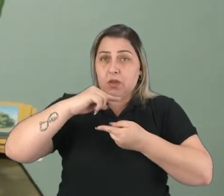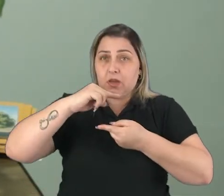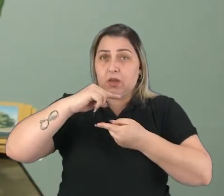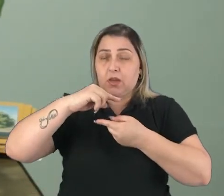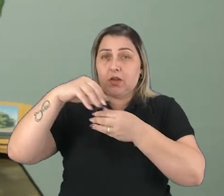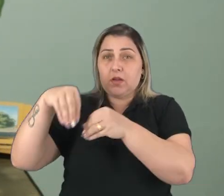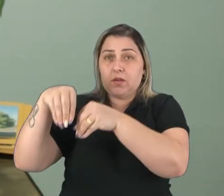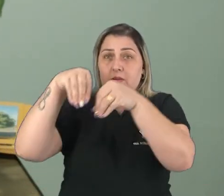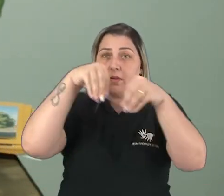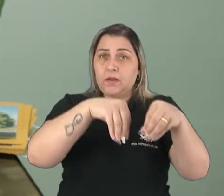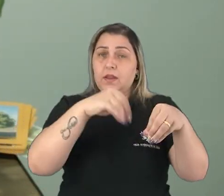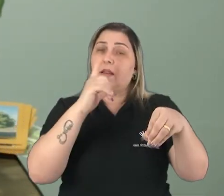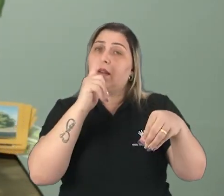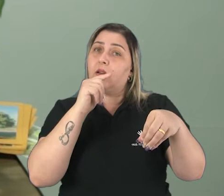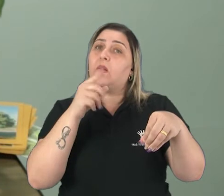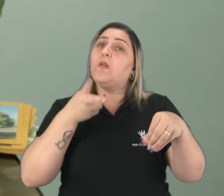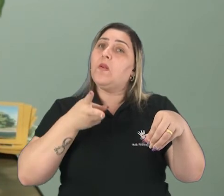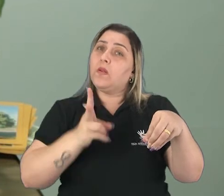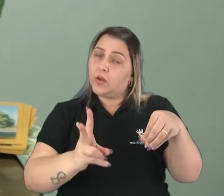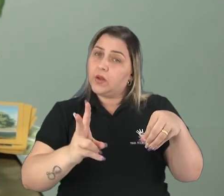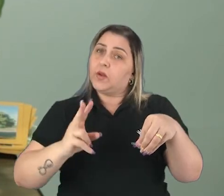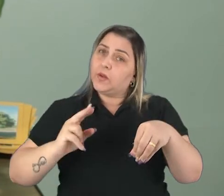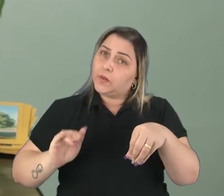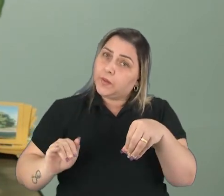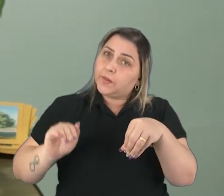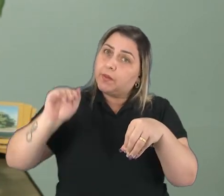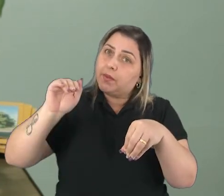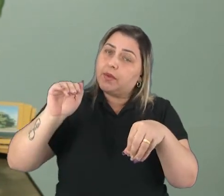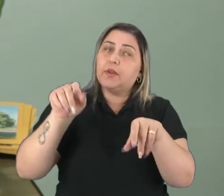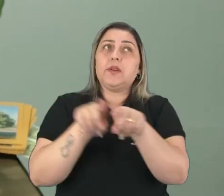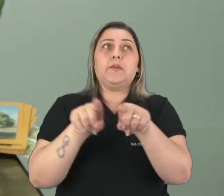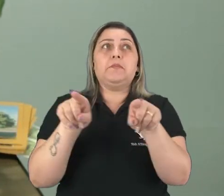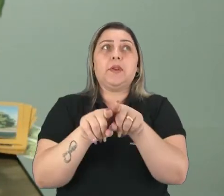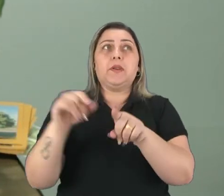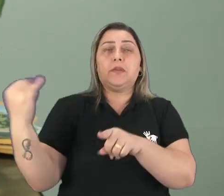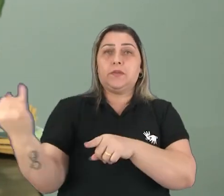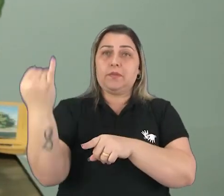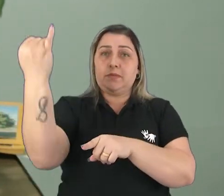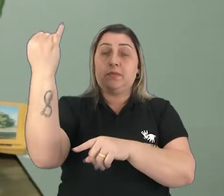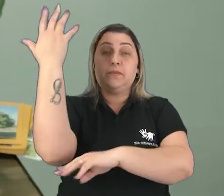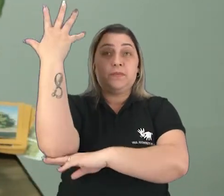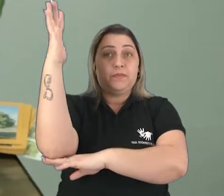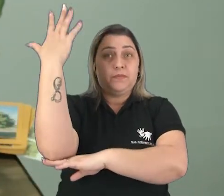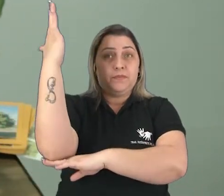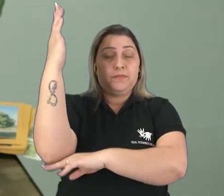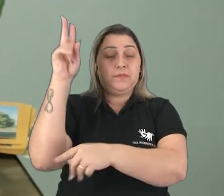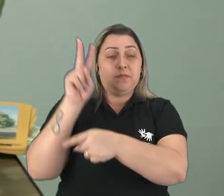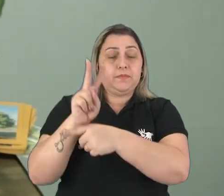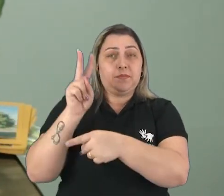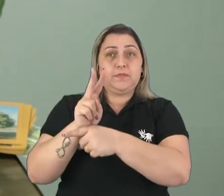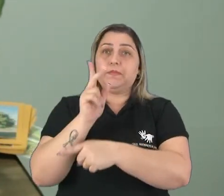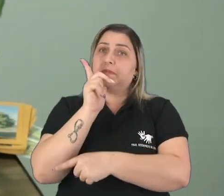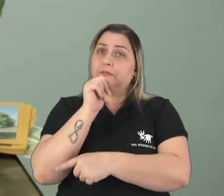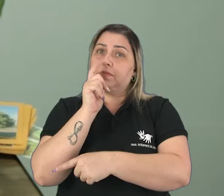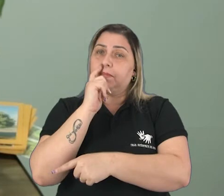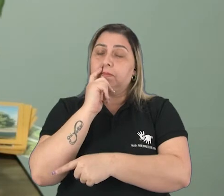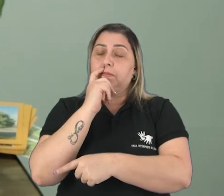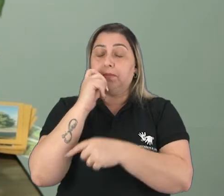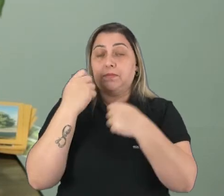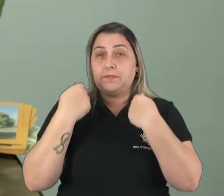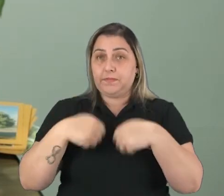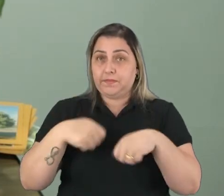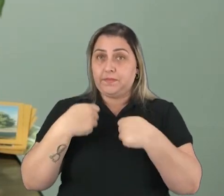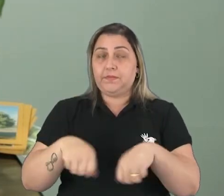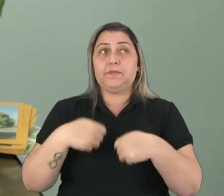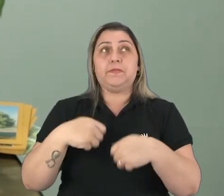dela e colocar na água, ela vai continuar se desenvolvendo. Uma coisa importante, as plantas que cultivamos com a água, é